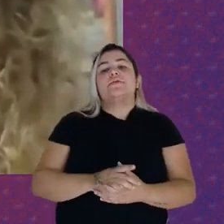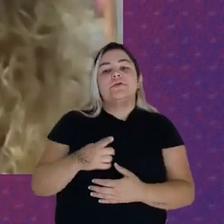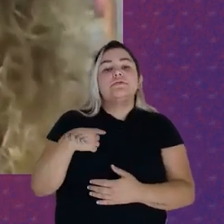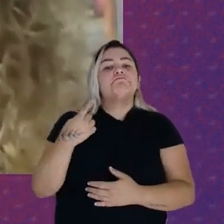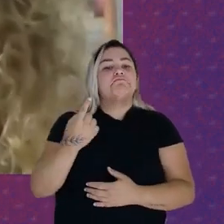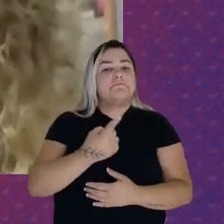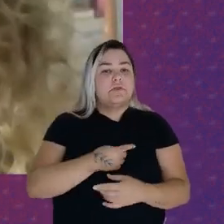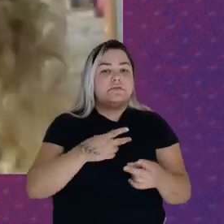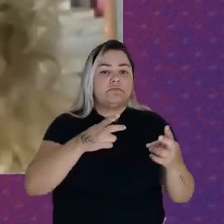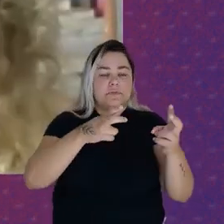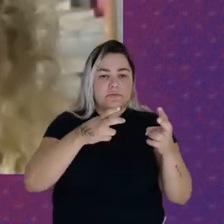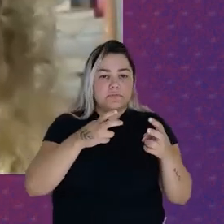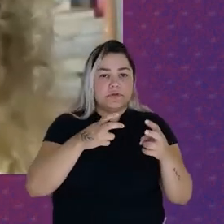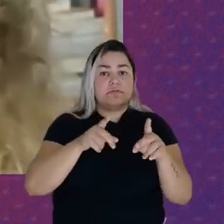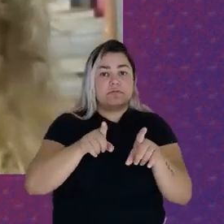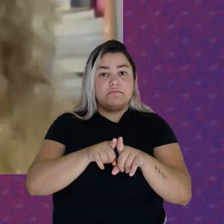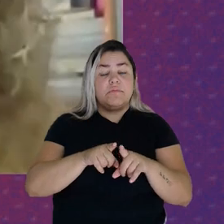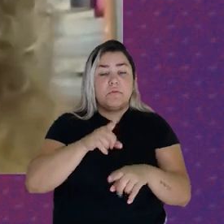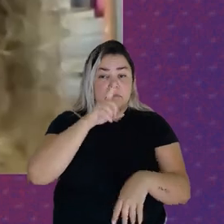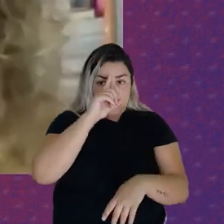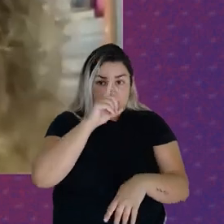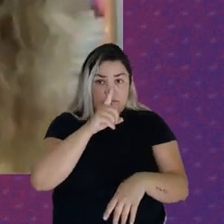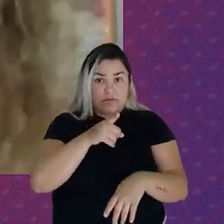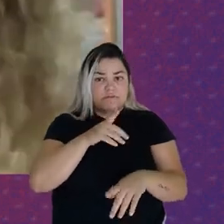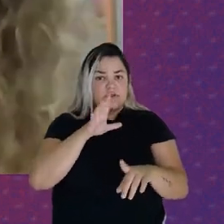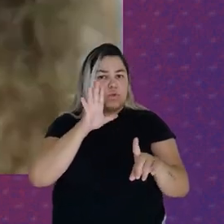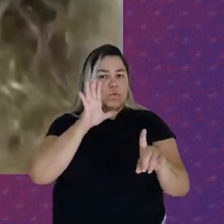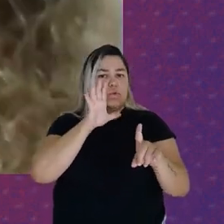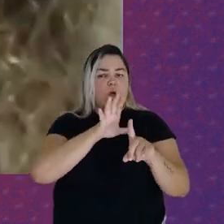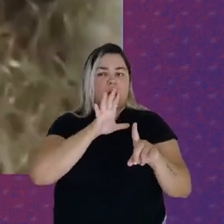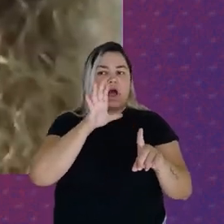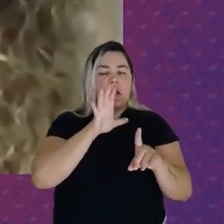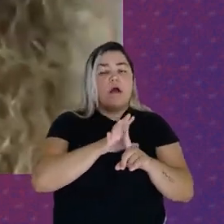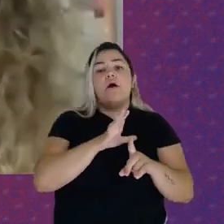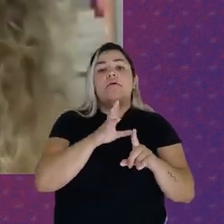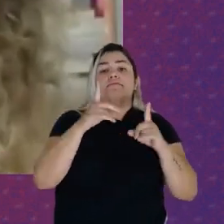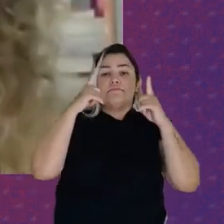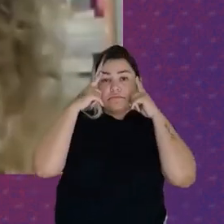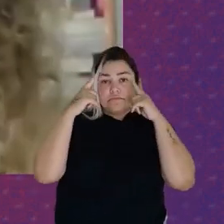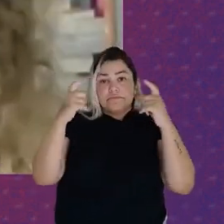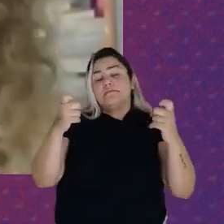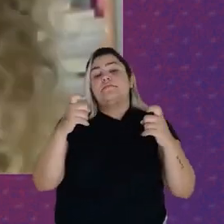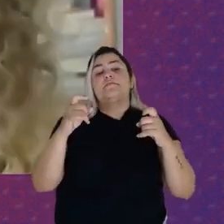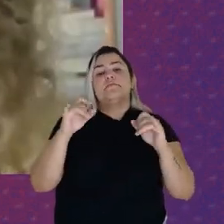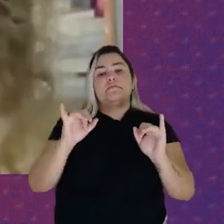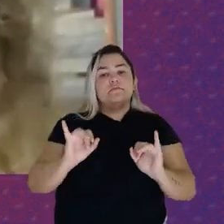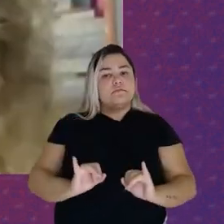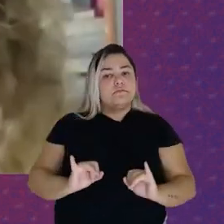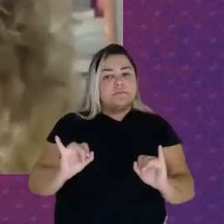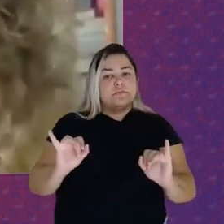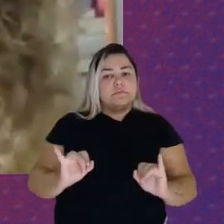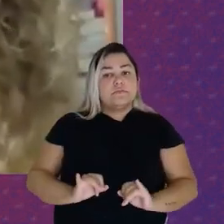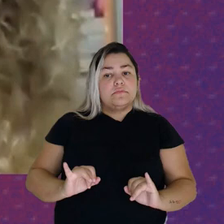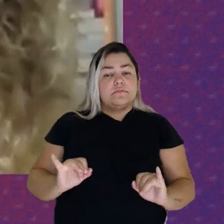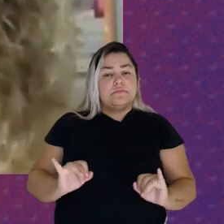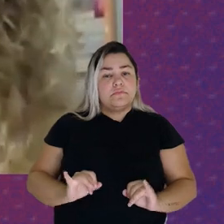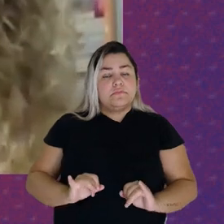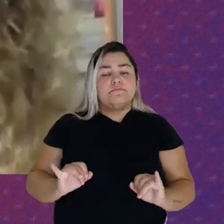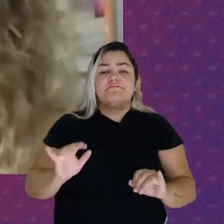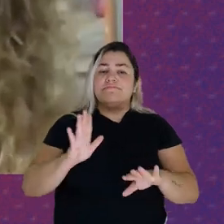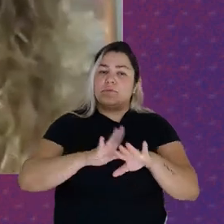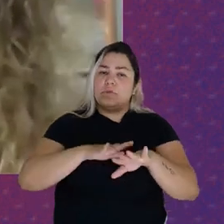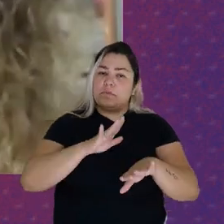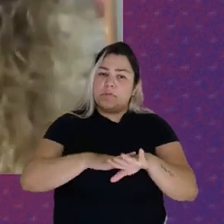percebemos de que o meu mandato estava sendo atacado por violência política de gênero. E esse nome, ele foi sendo discutido cada vez